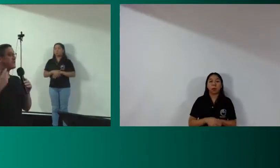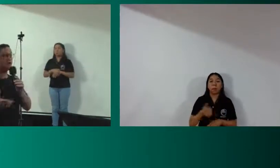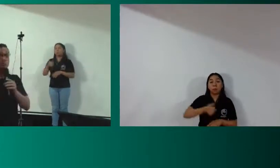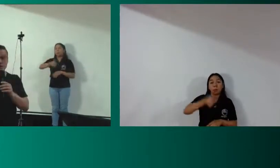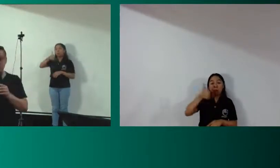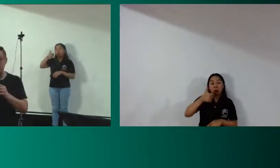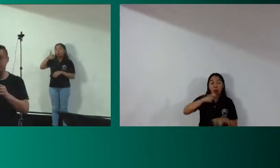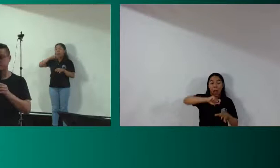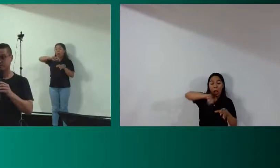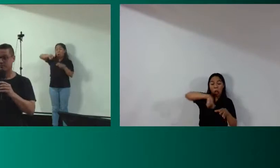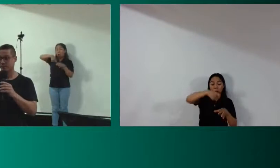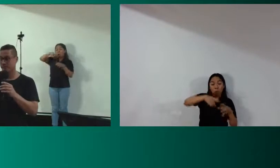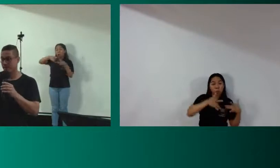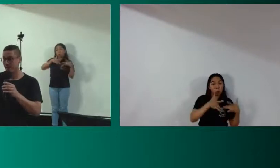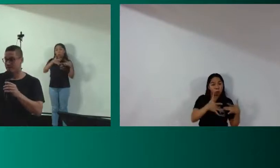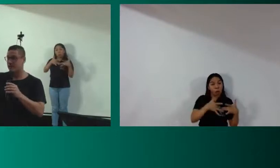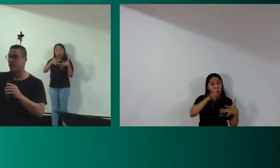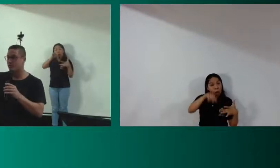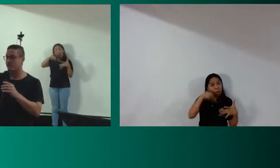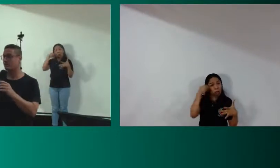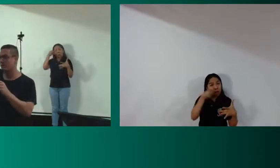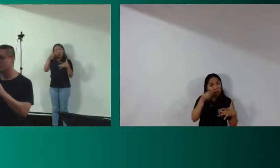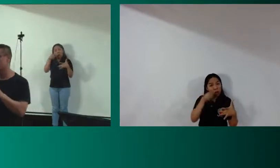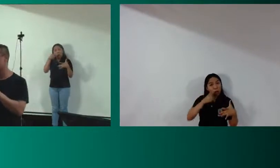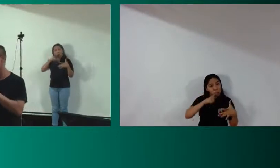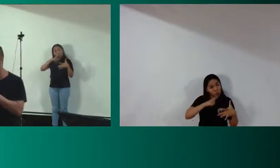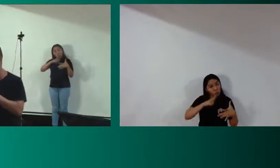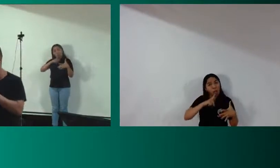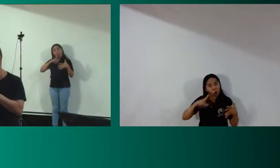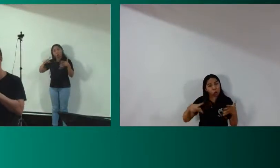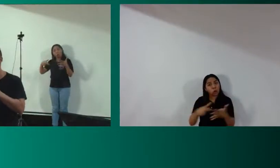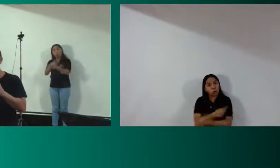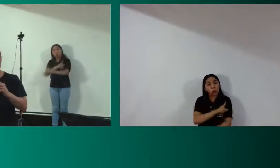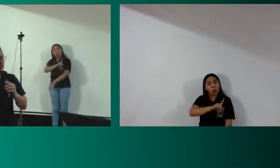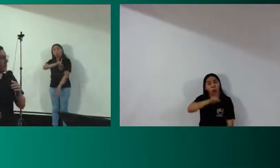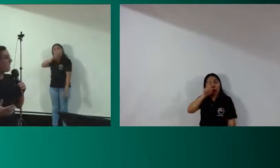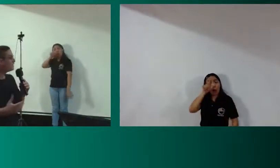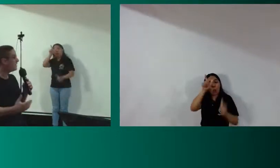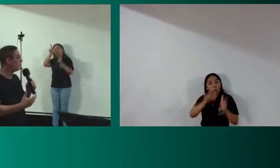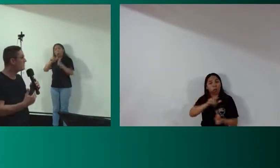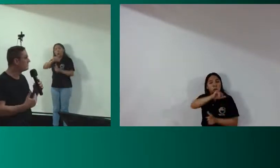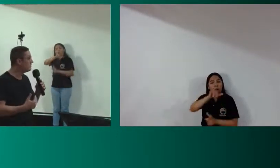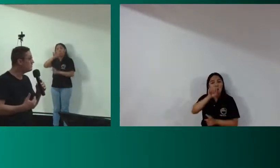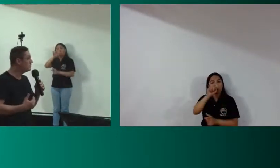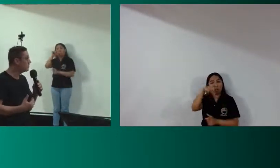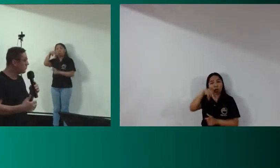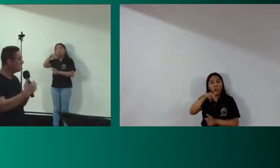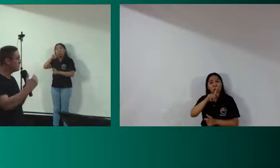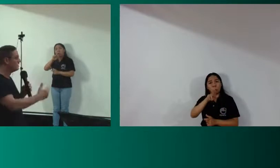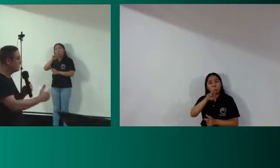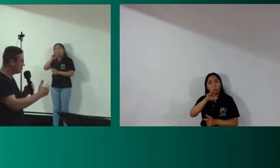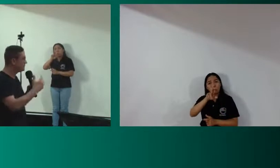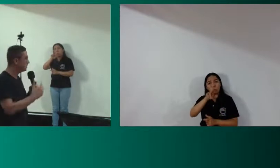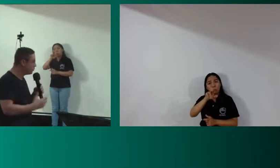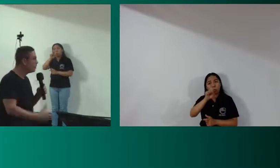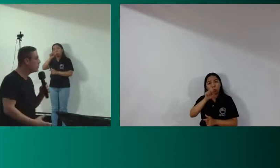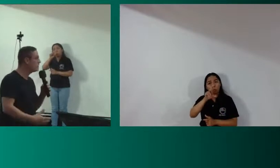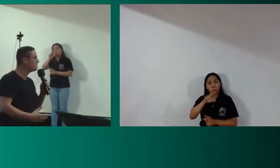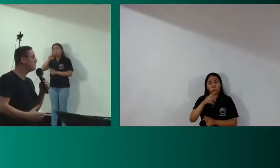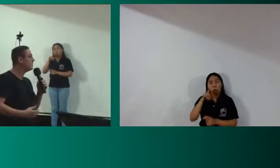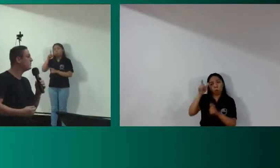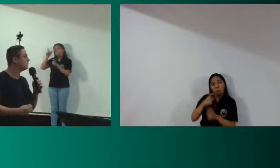é uma experiência que está acontecendo ela está acontecendo lá no Jangurussu e ela vem acontecendo Aninha como você